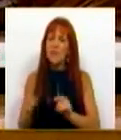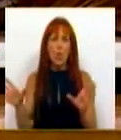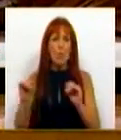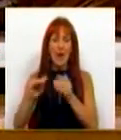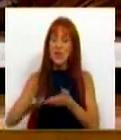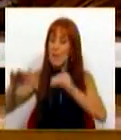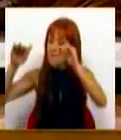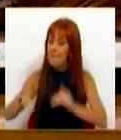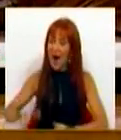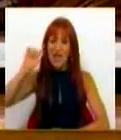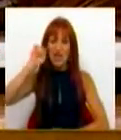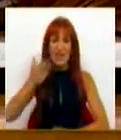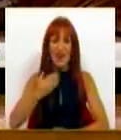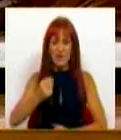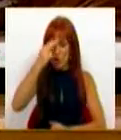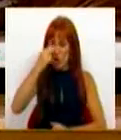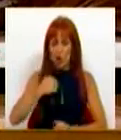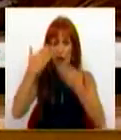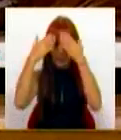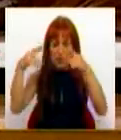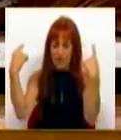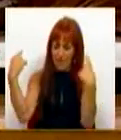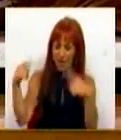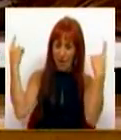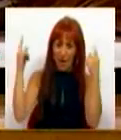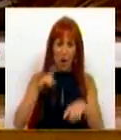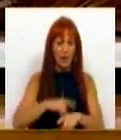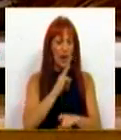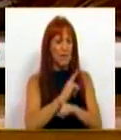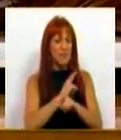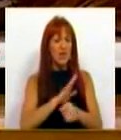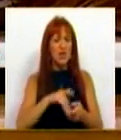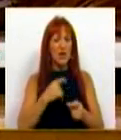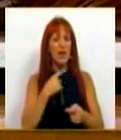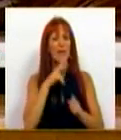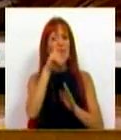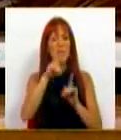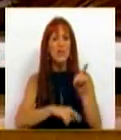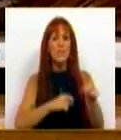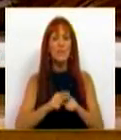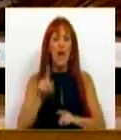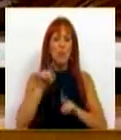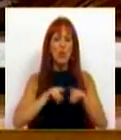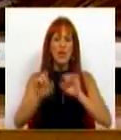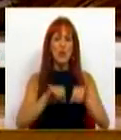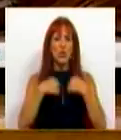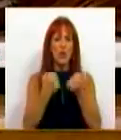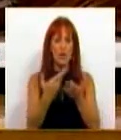mais baixo déficit da história da nossa democracia, ao mesmo tempo que reforça a política social.